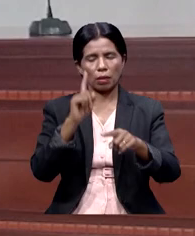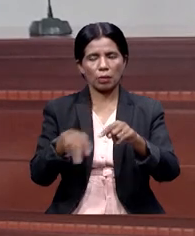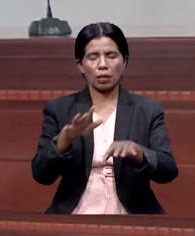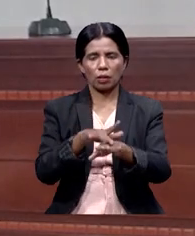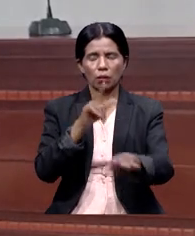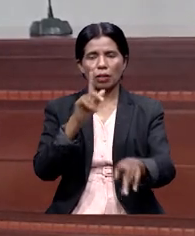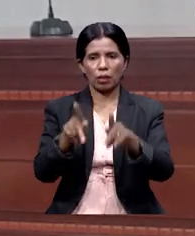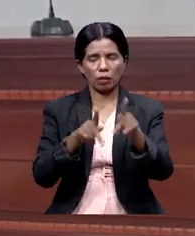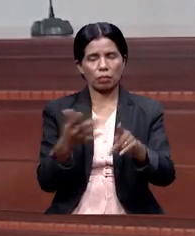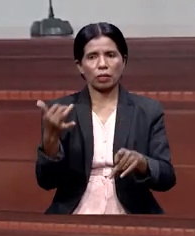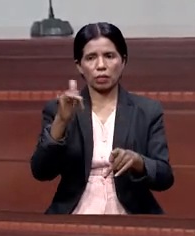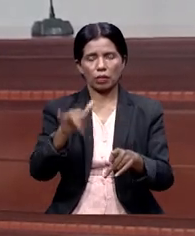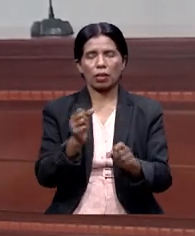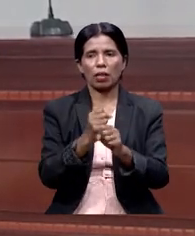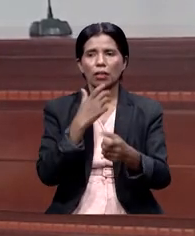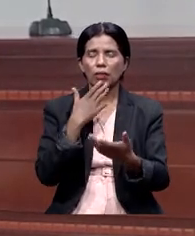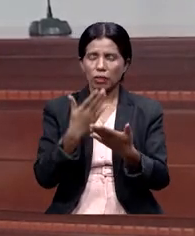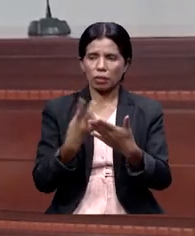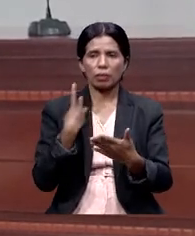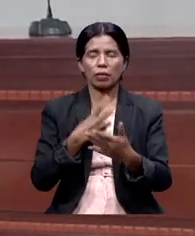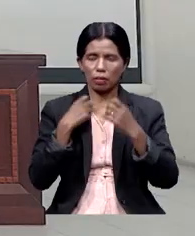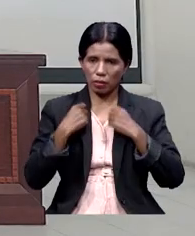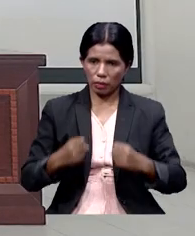mai no halo dia baita ninia Saudi.